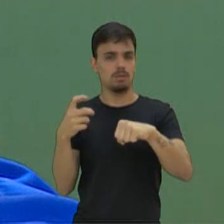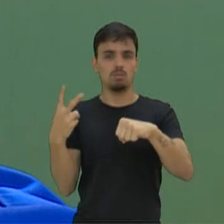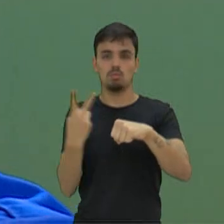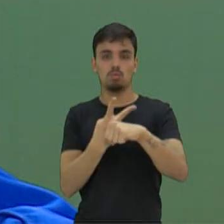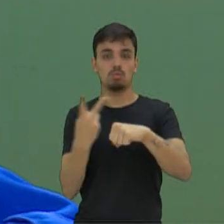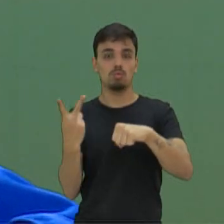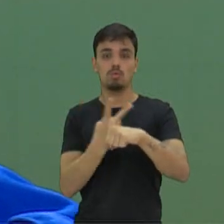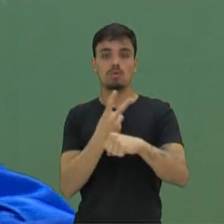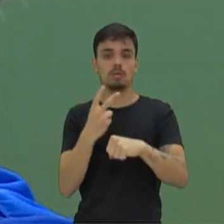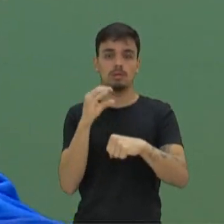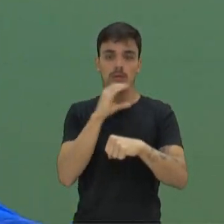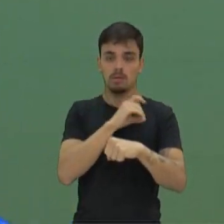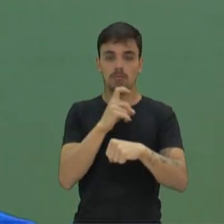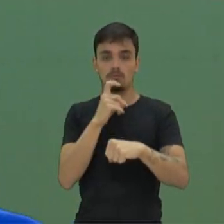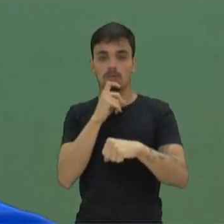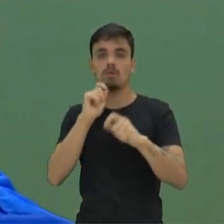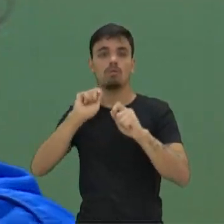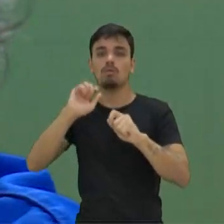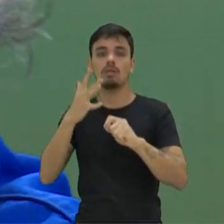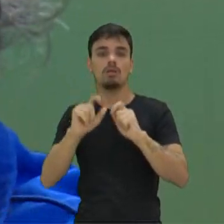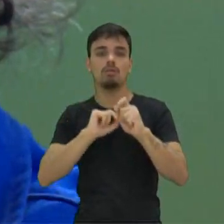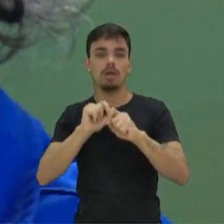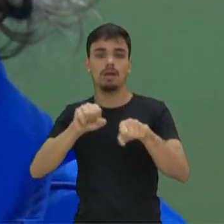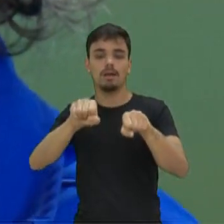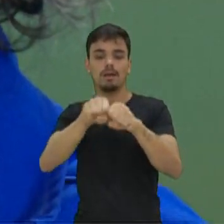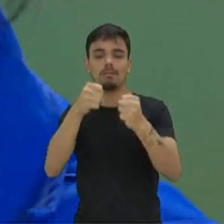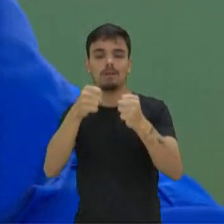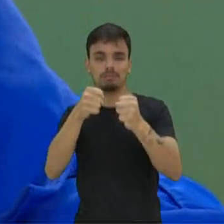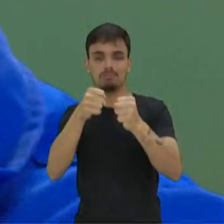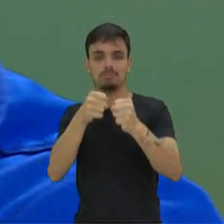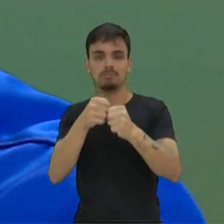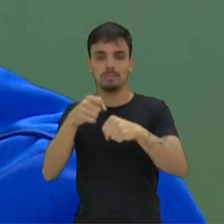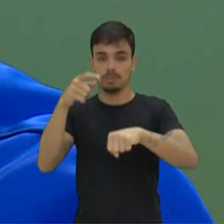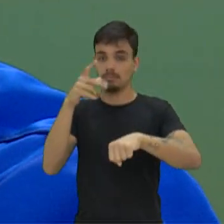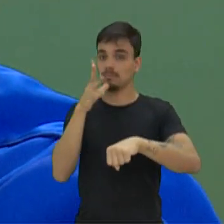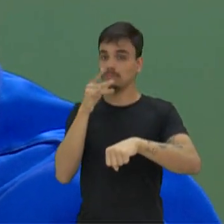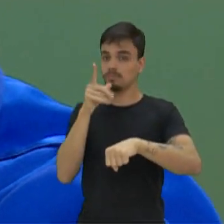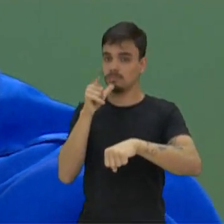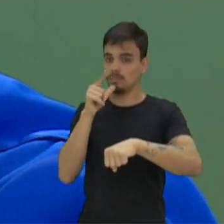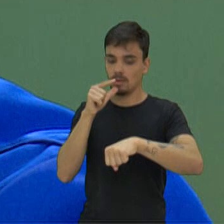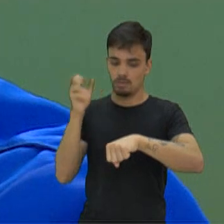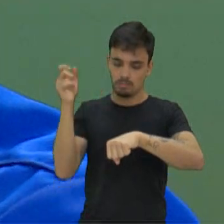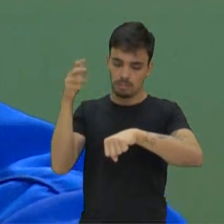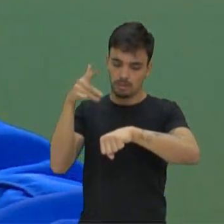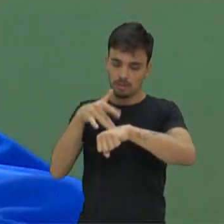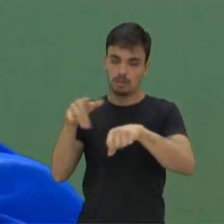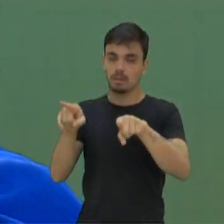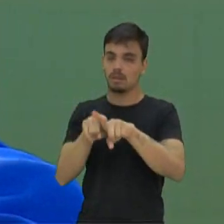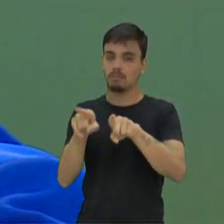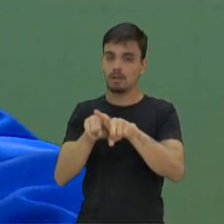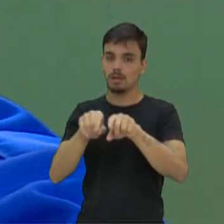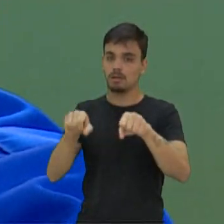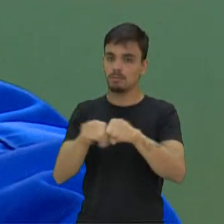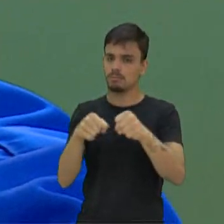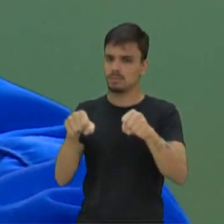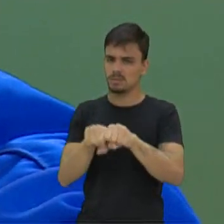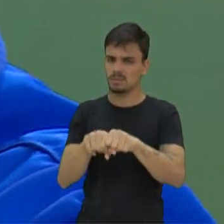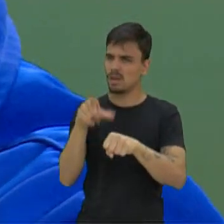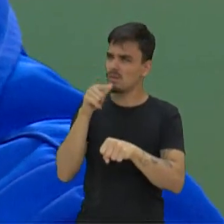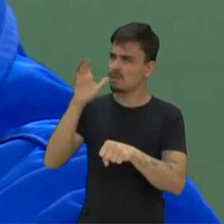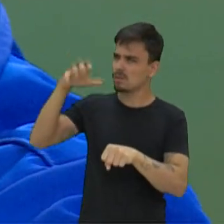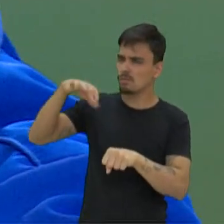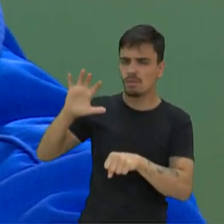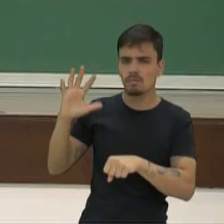se quebrar. É um tipo de erosão. A água batendo aqui provoca erosão. A água da chuva provoca